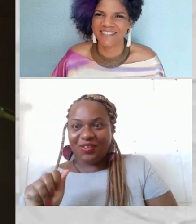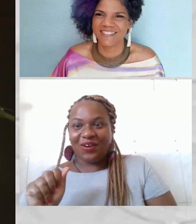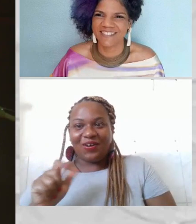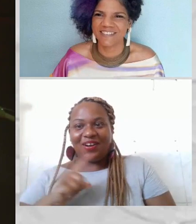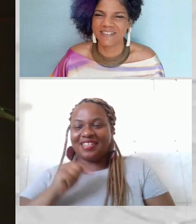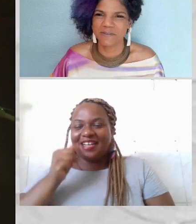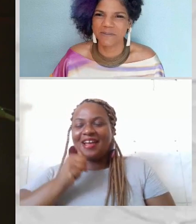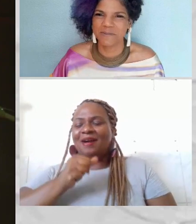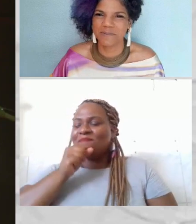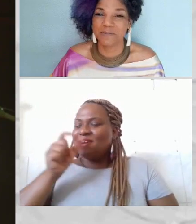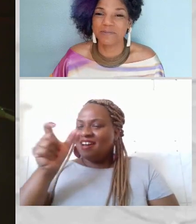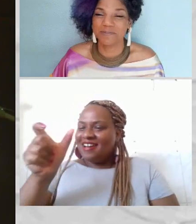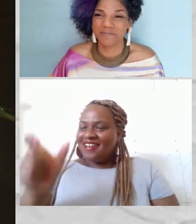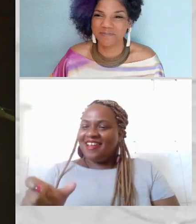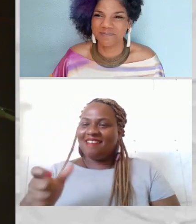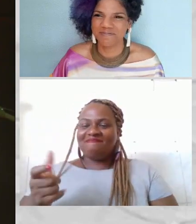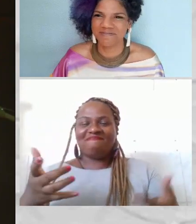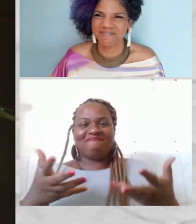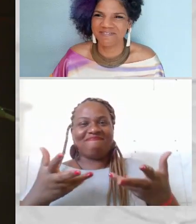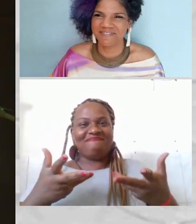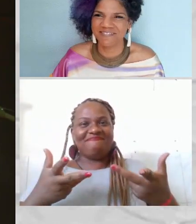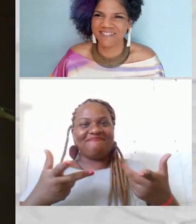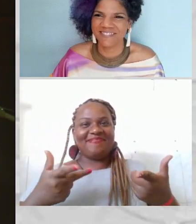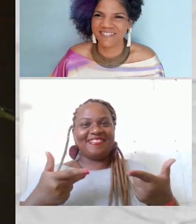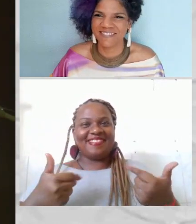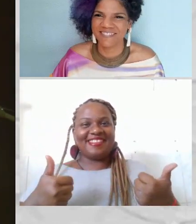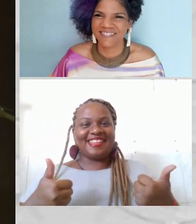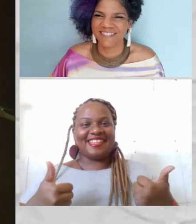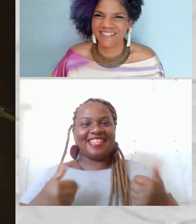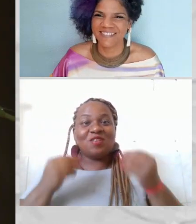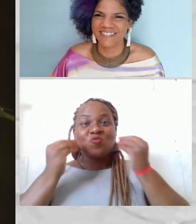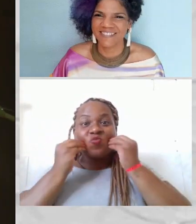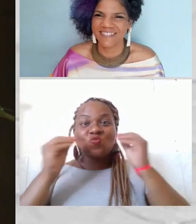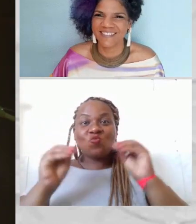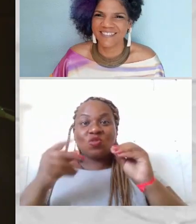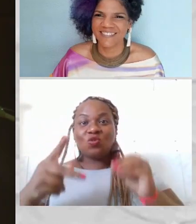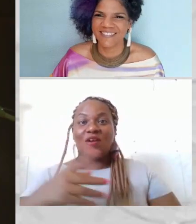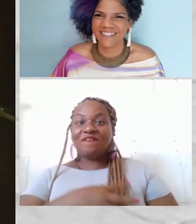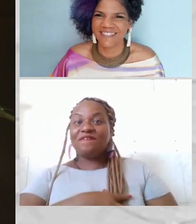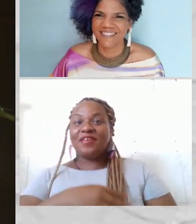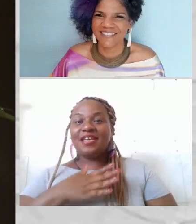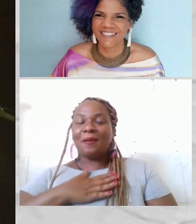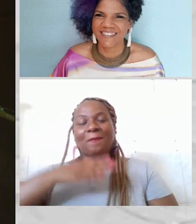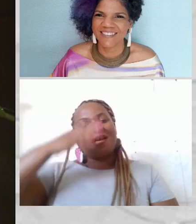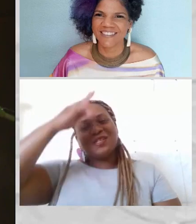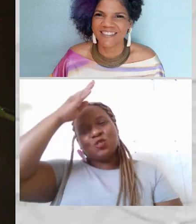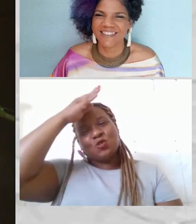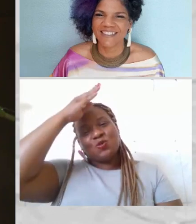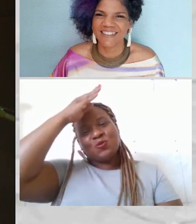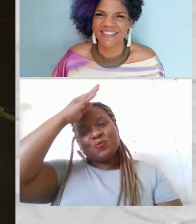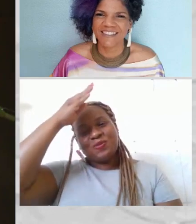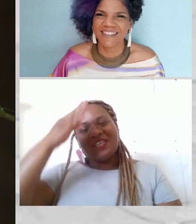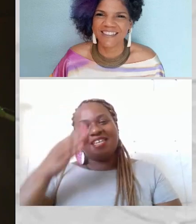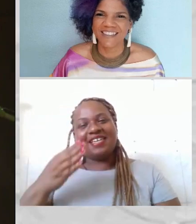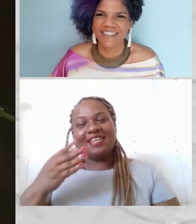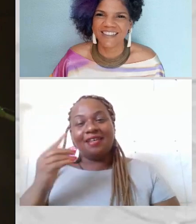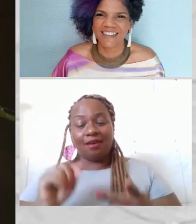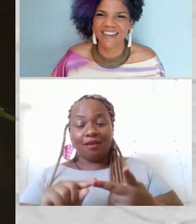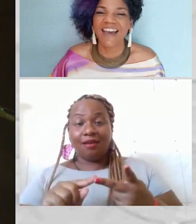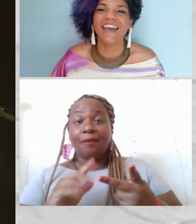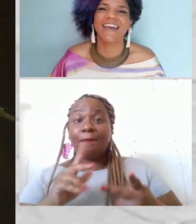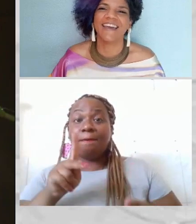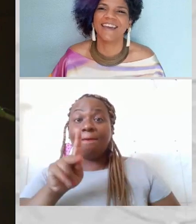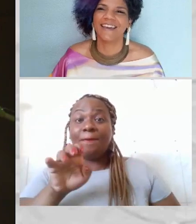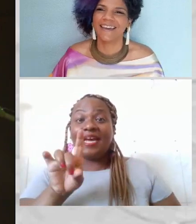é uma coisa maravilhosa. E um beijo para a Sonora, minha sobrinha, que precisa conhecer Pedro para ver o que